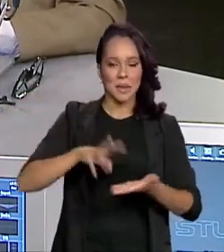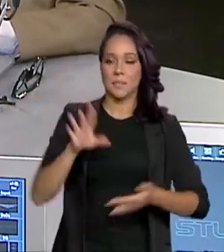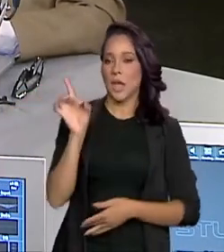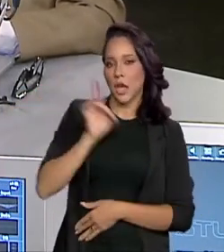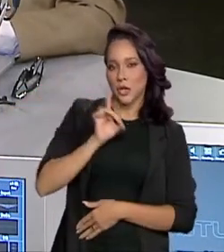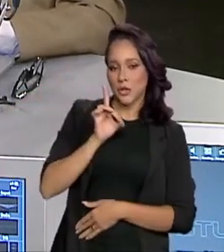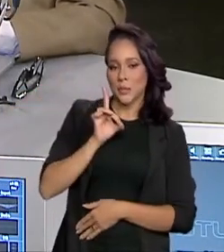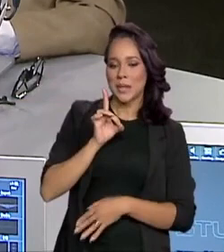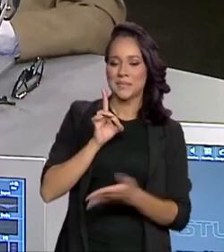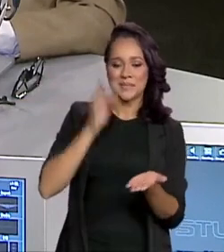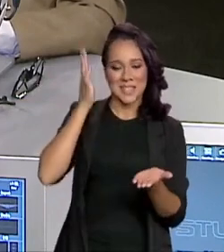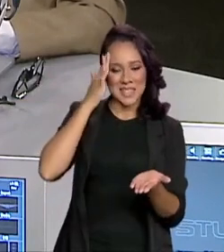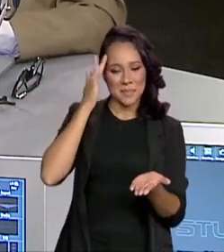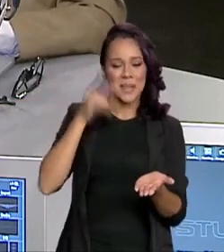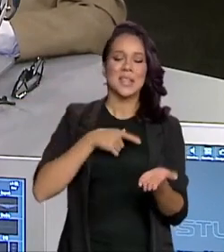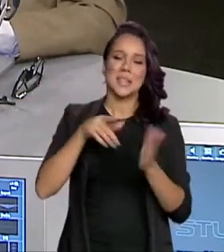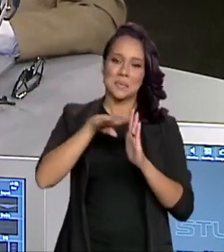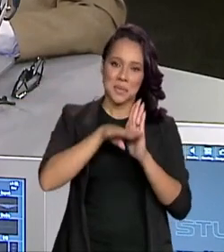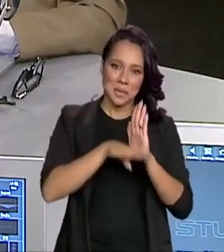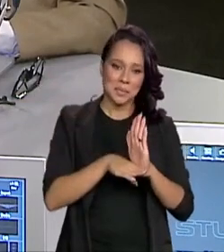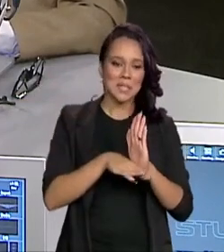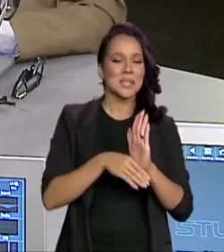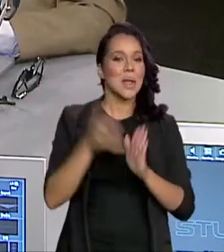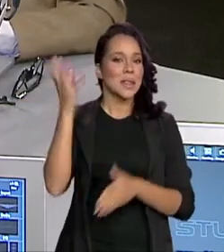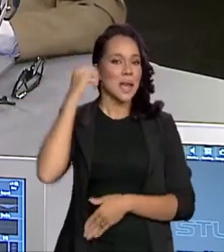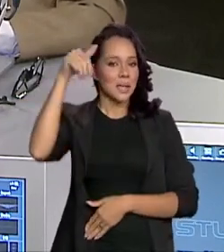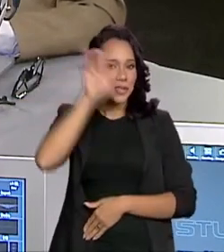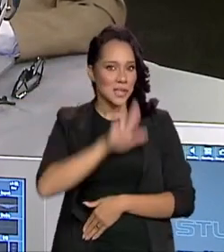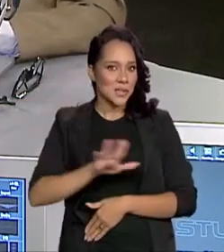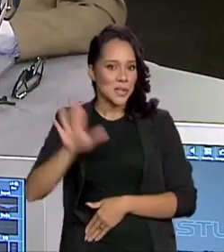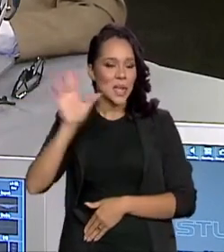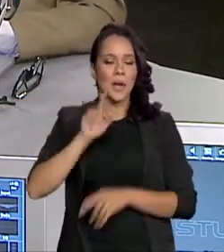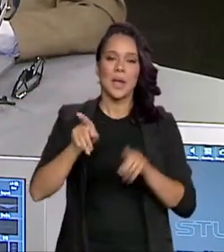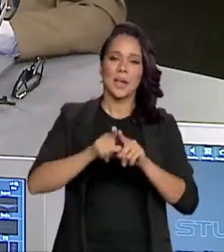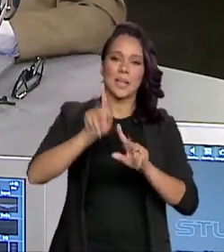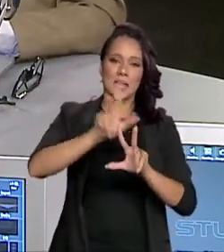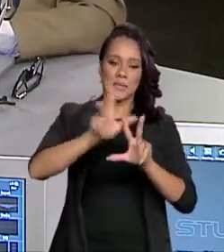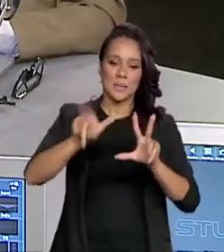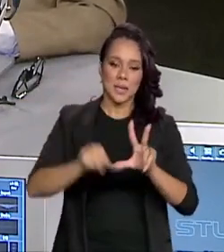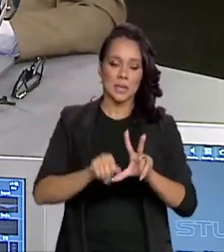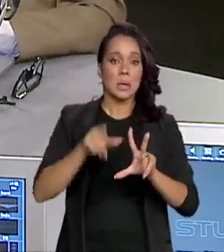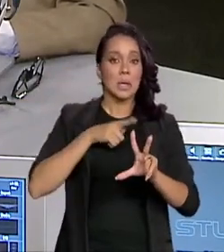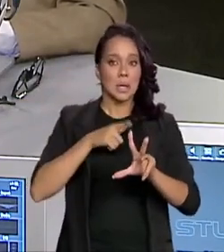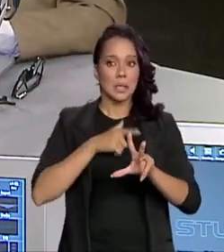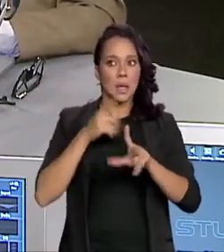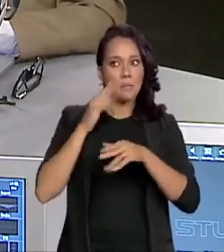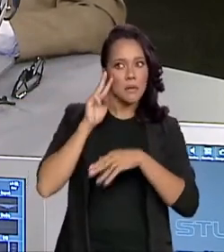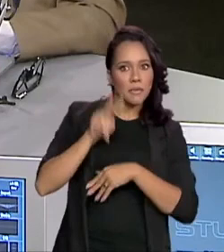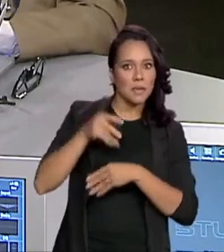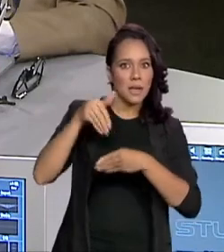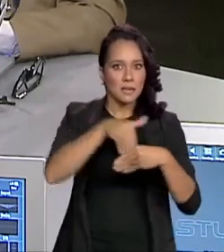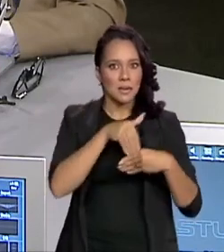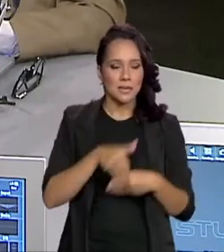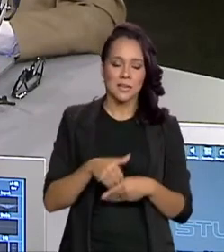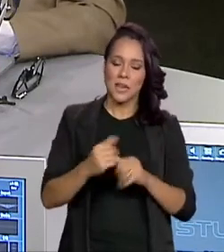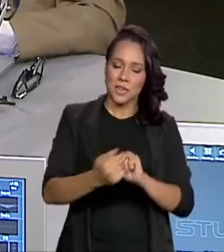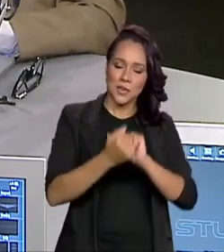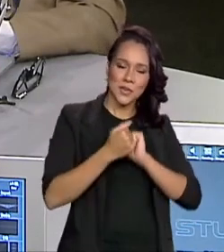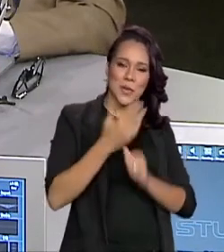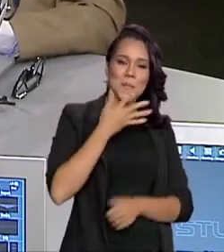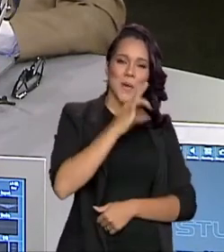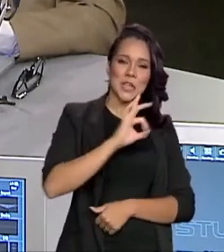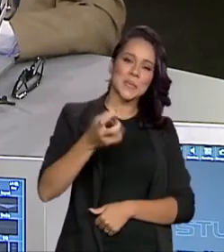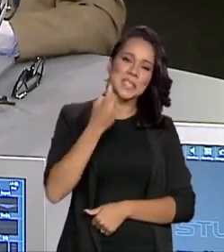domingo, já você já sabe, nós teremos uma programação na Rádio Nacional e na TV Brasil cobrindo as eleições. Então, fique com a gente. Uma